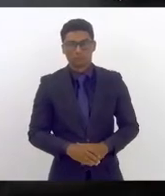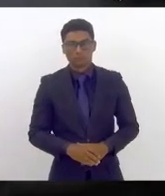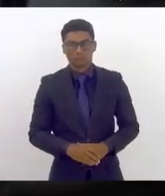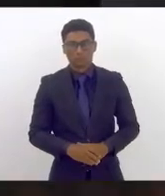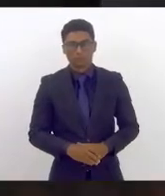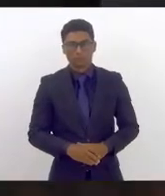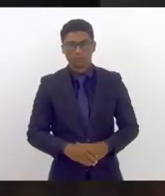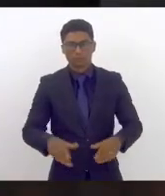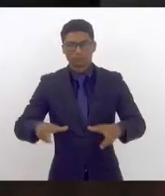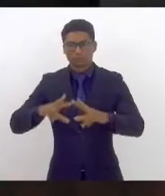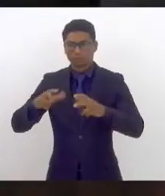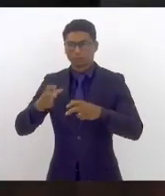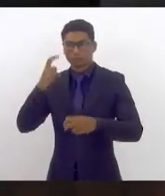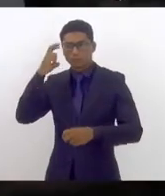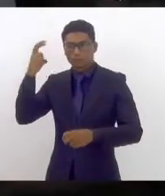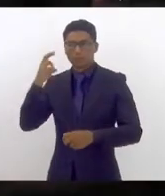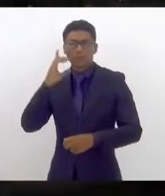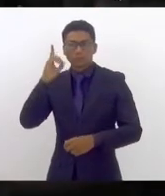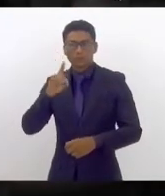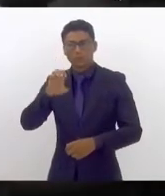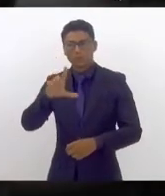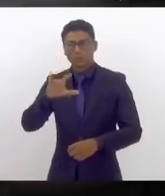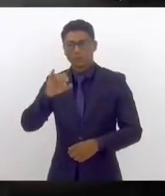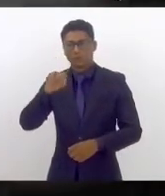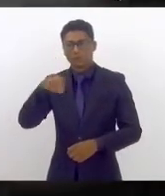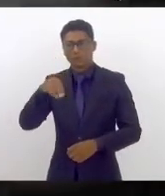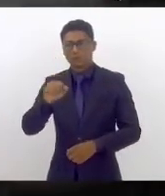pela comissão de Cultura deputado heliomar